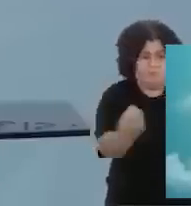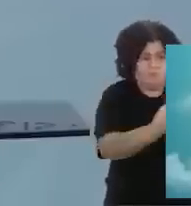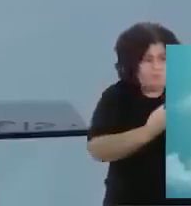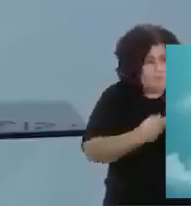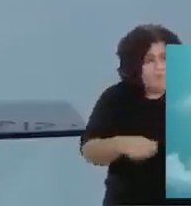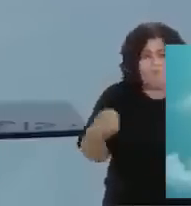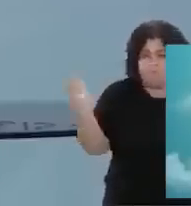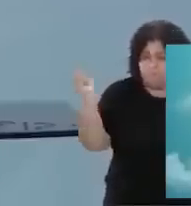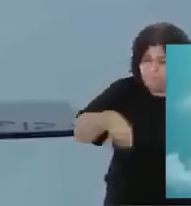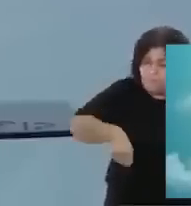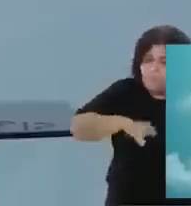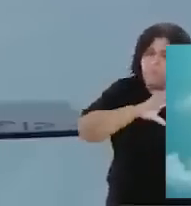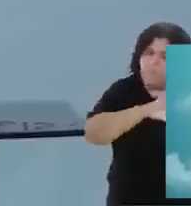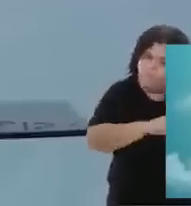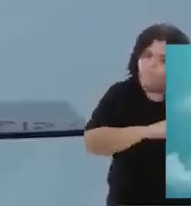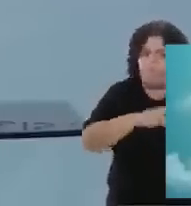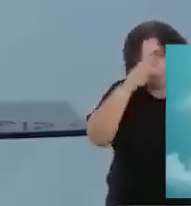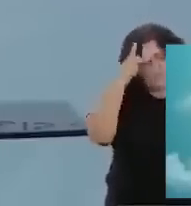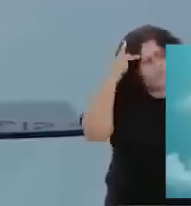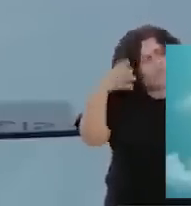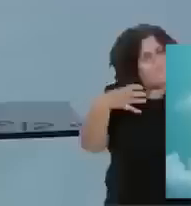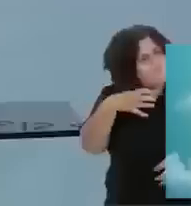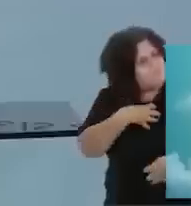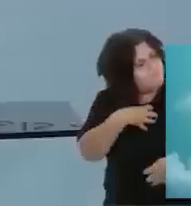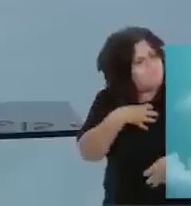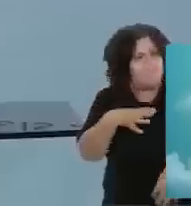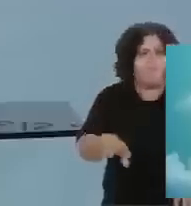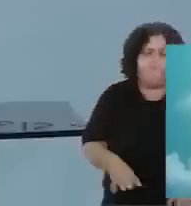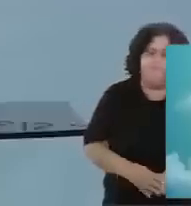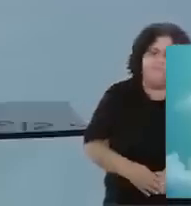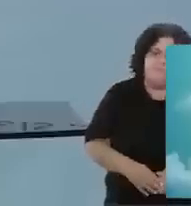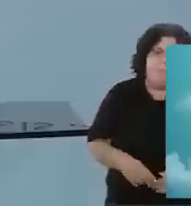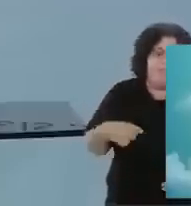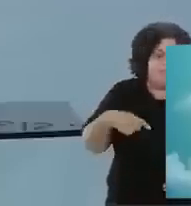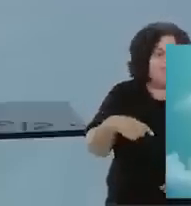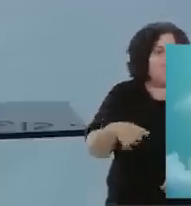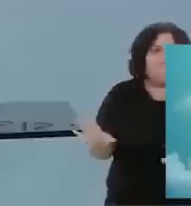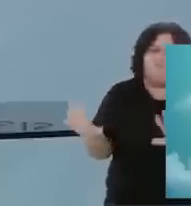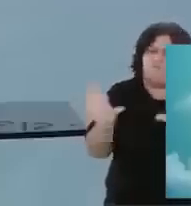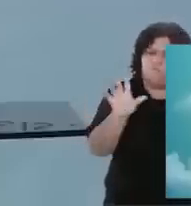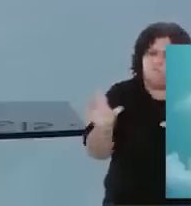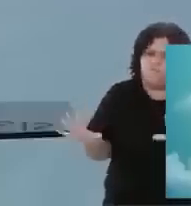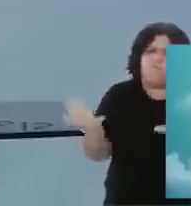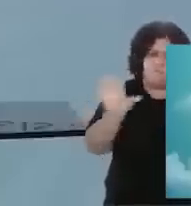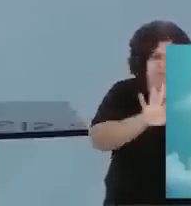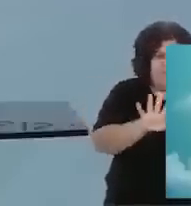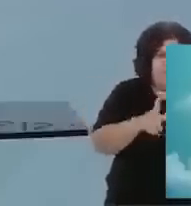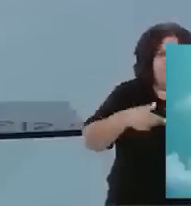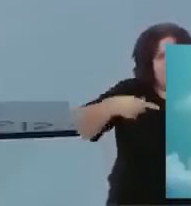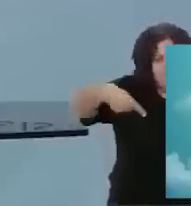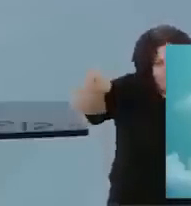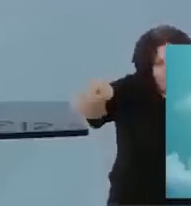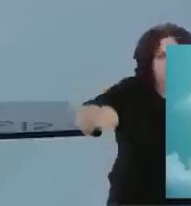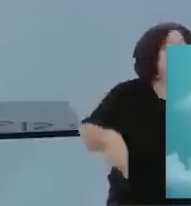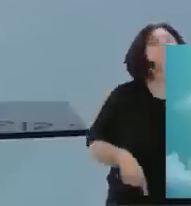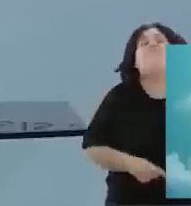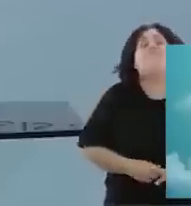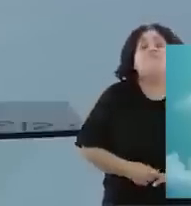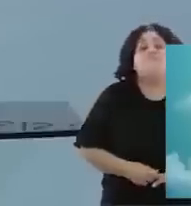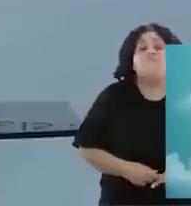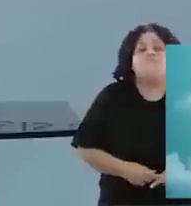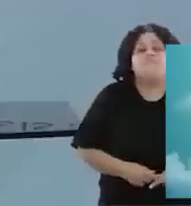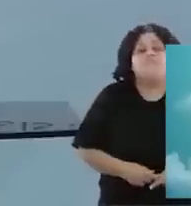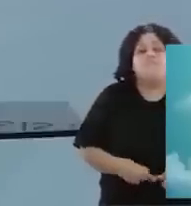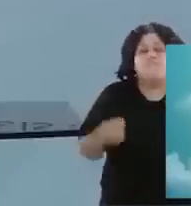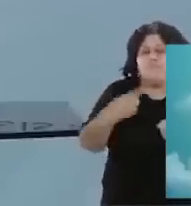As pessoas precisam ser amadas. Esta semana passada, quando estive em Vitória, eu achei